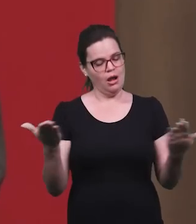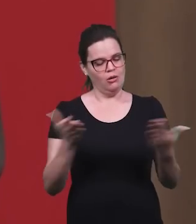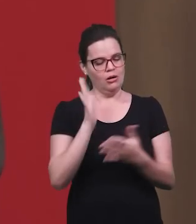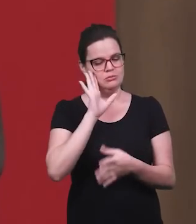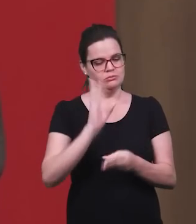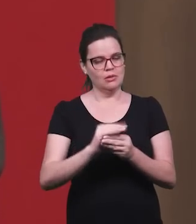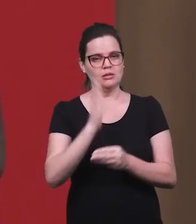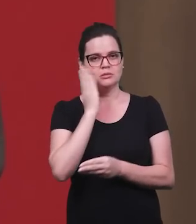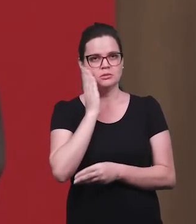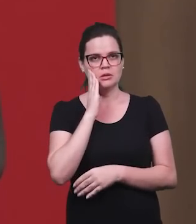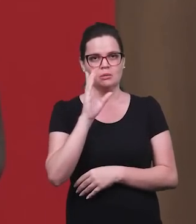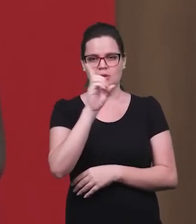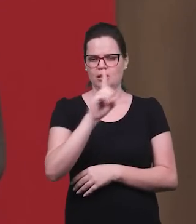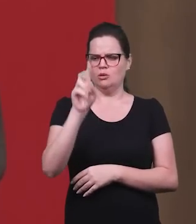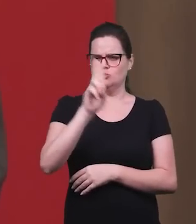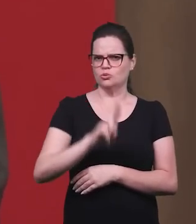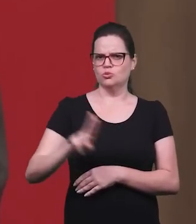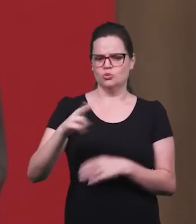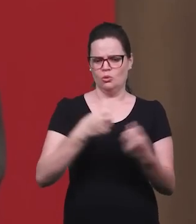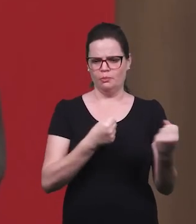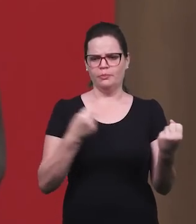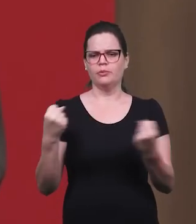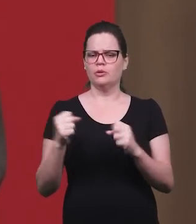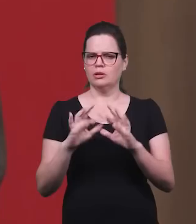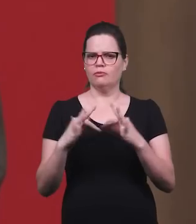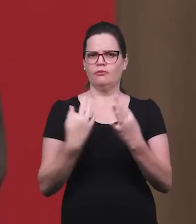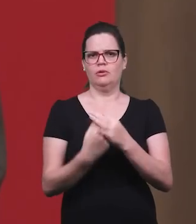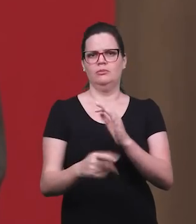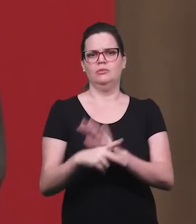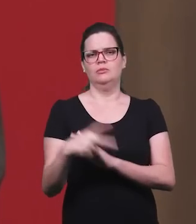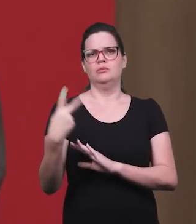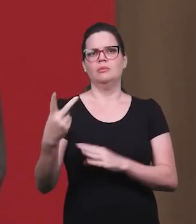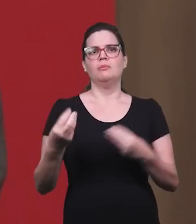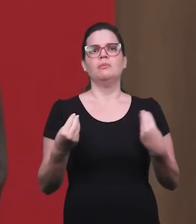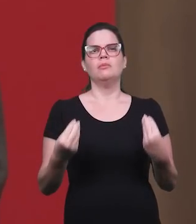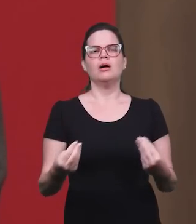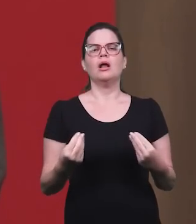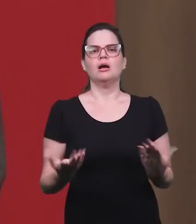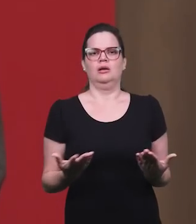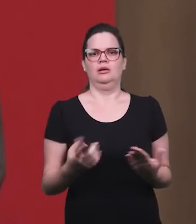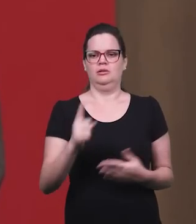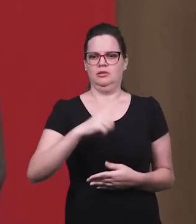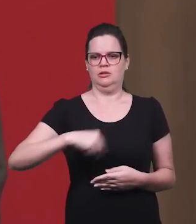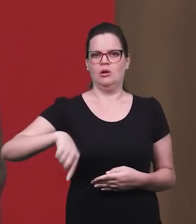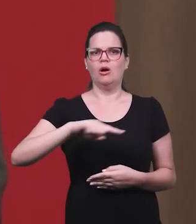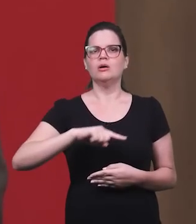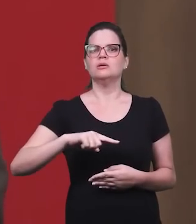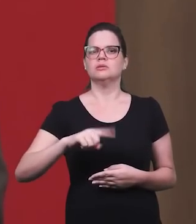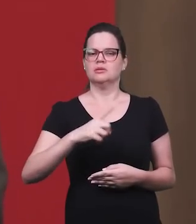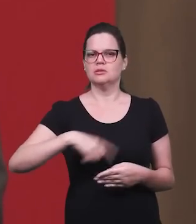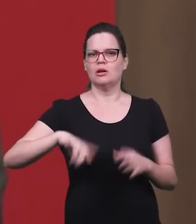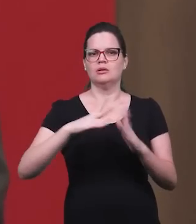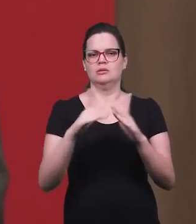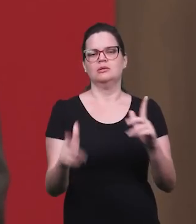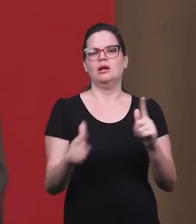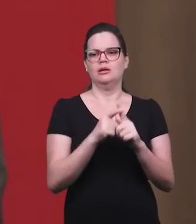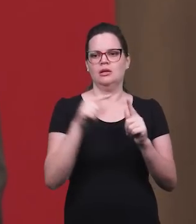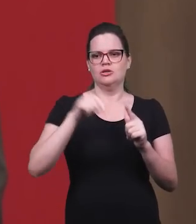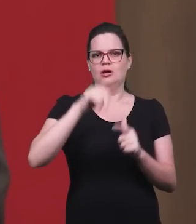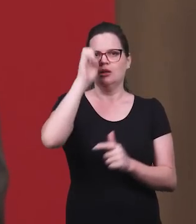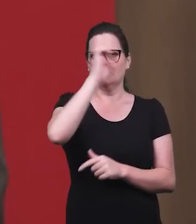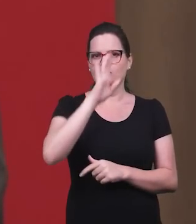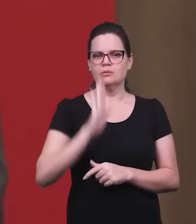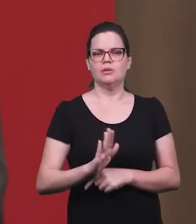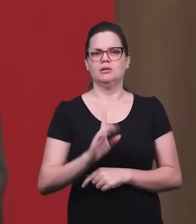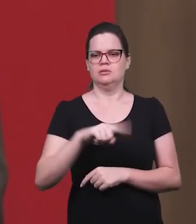tem usado poderosamente para que a obra do Senhor, a obra de Deus, aqui no Brasil,